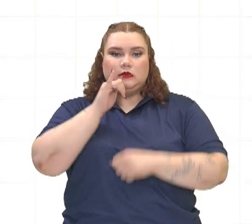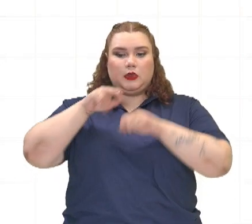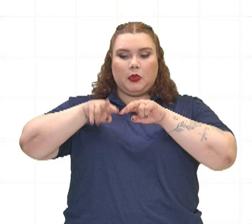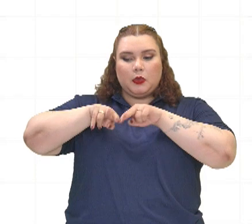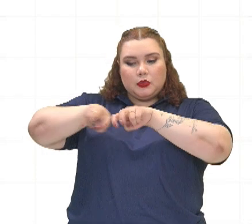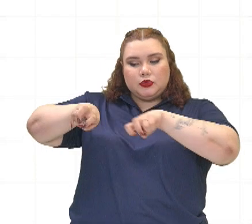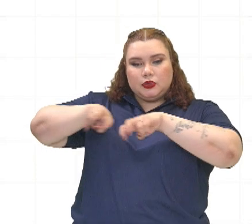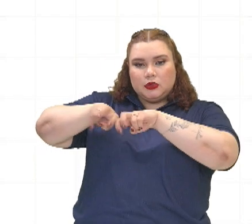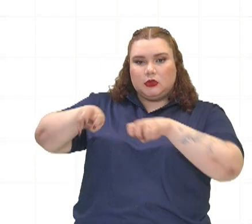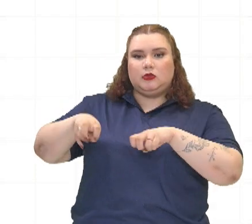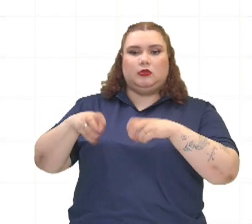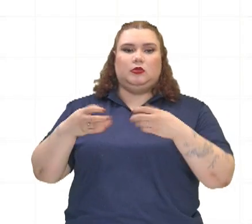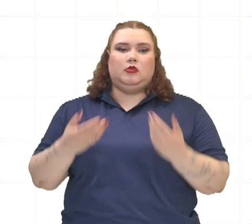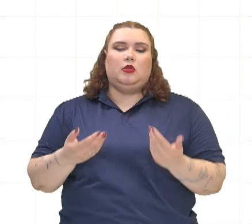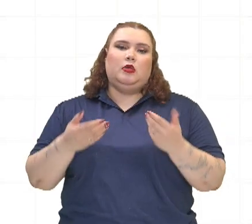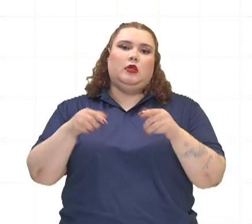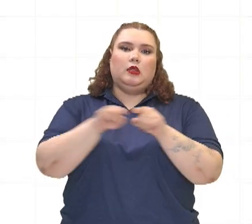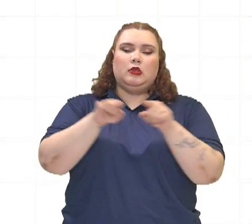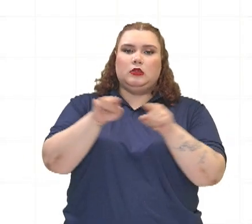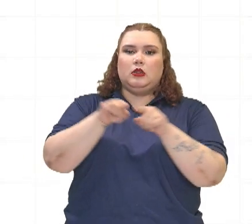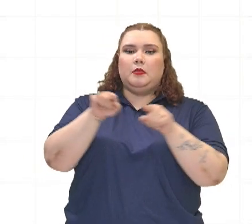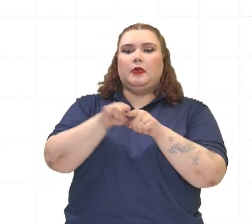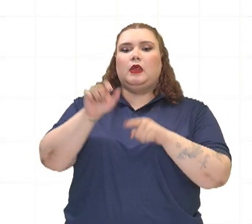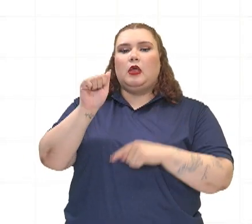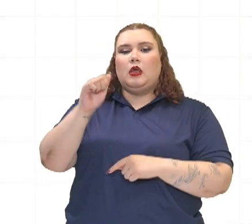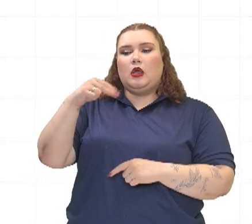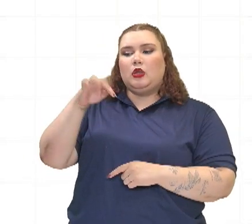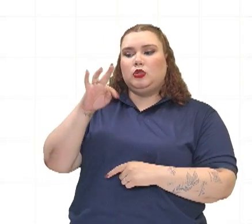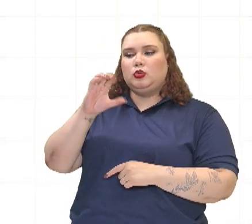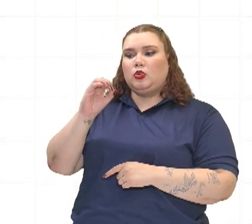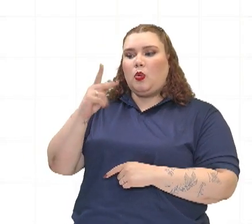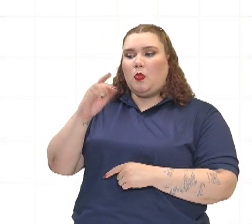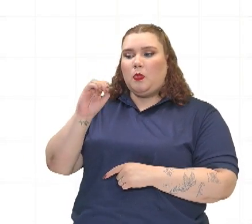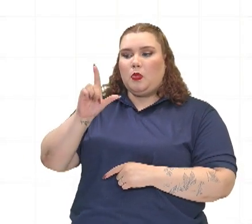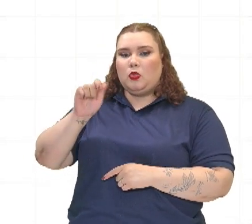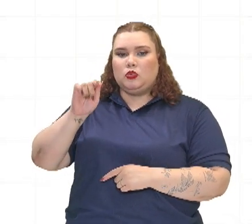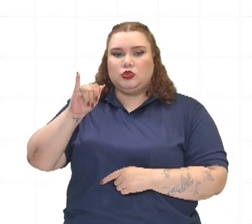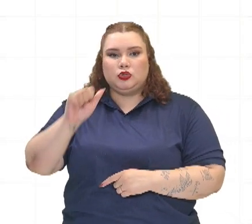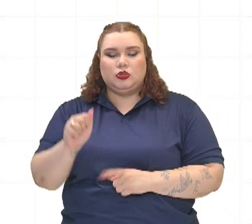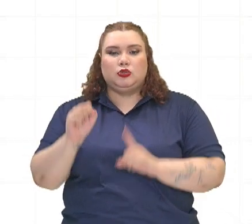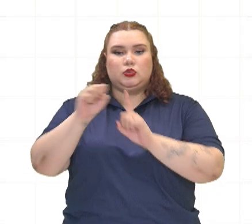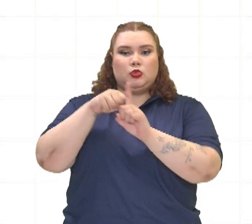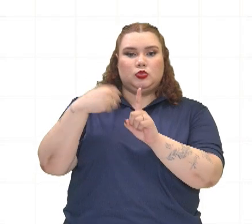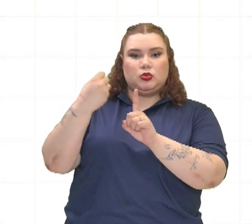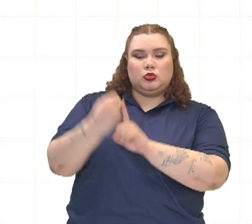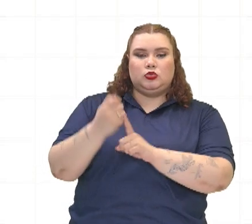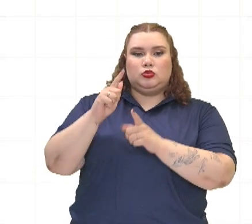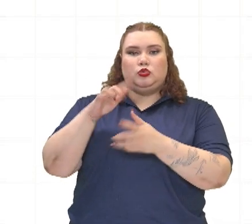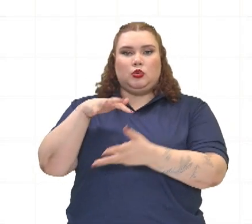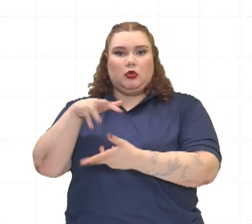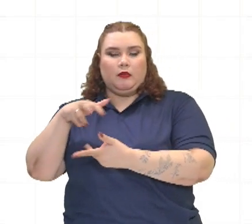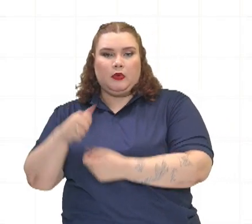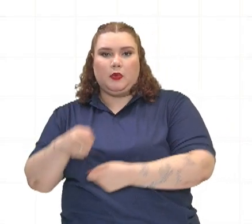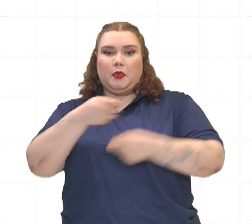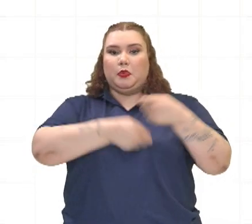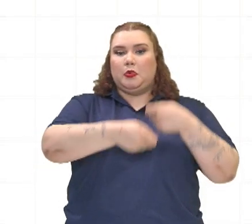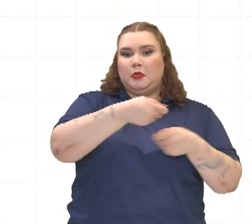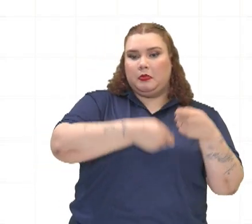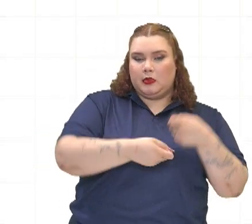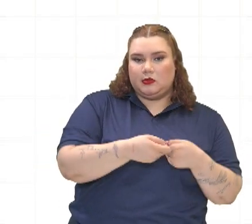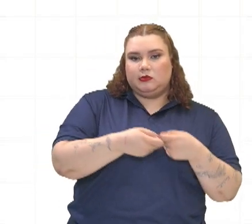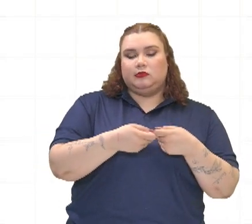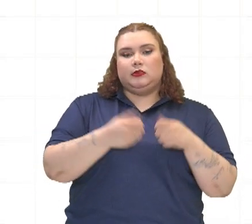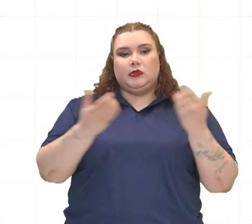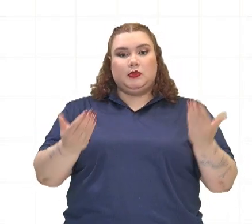a arqueologia, a antropologia, a sociologia, geografia, economia.